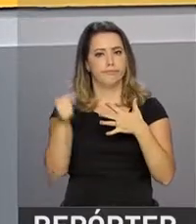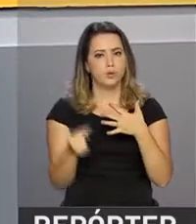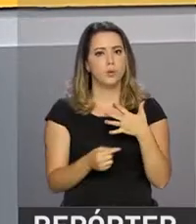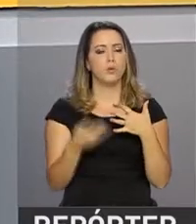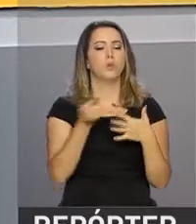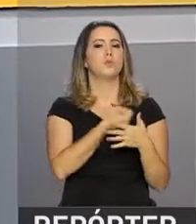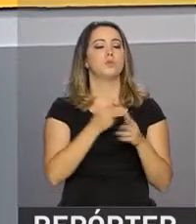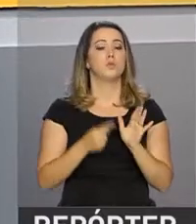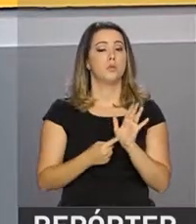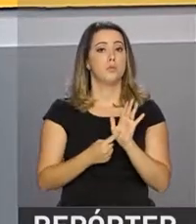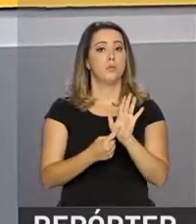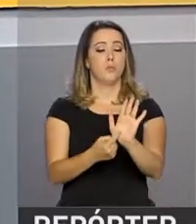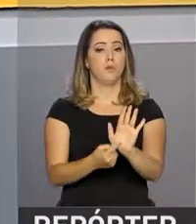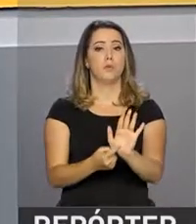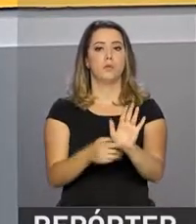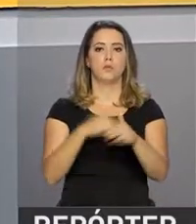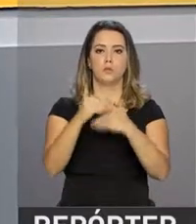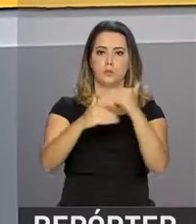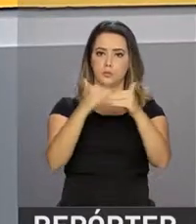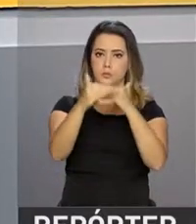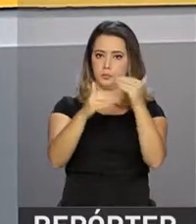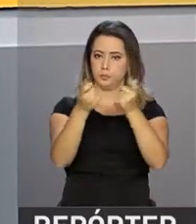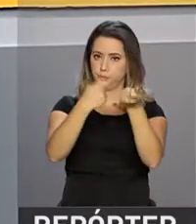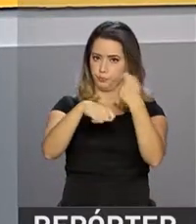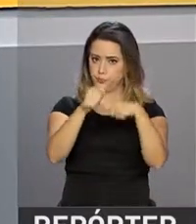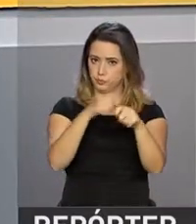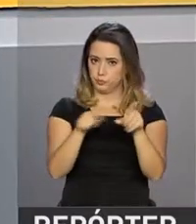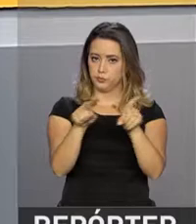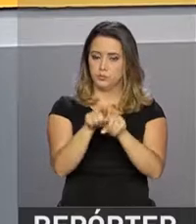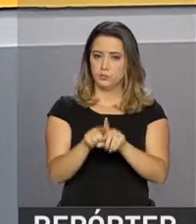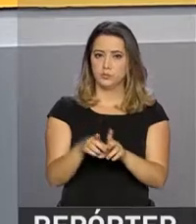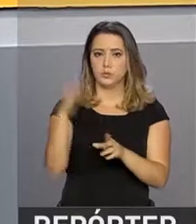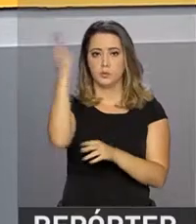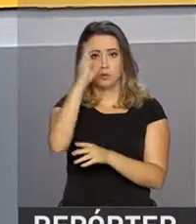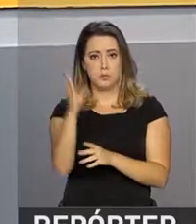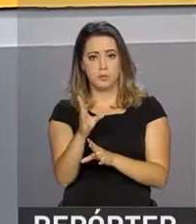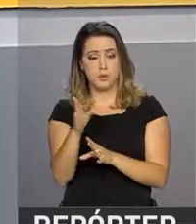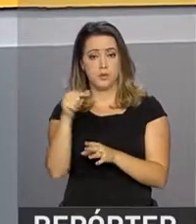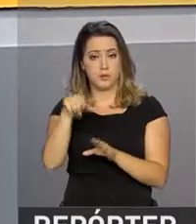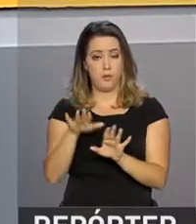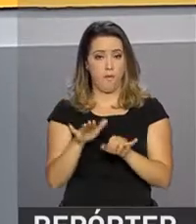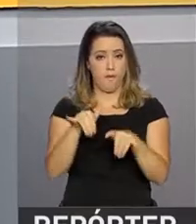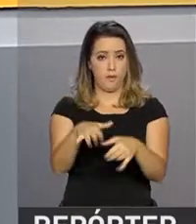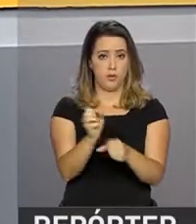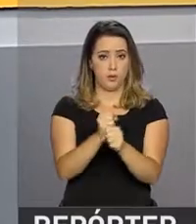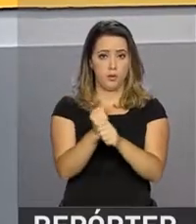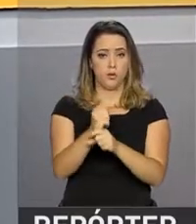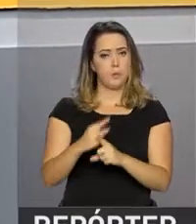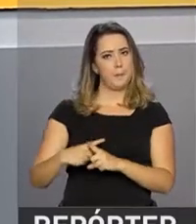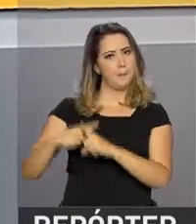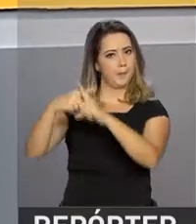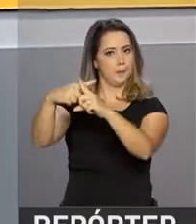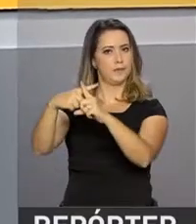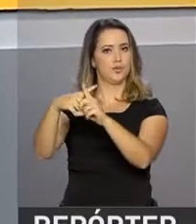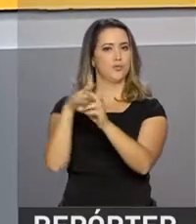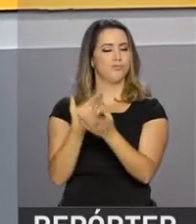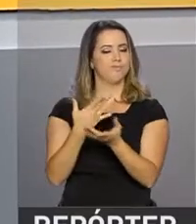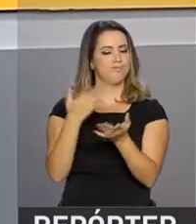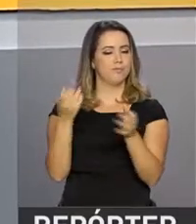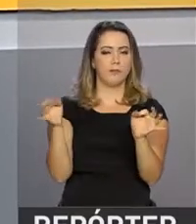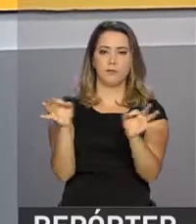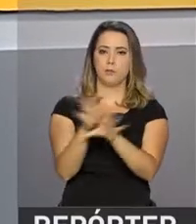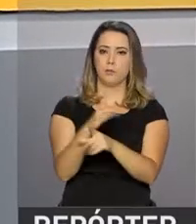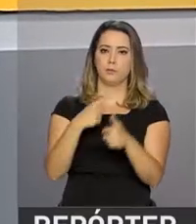mostram a retomada da economia brasileira e destacou que o país vai fechar o ano de 2017 no positivo deixando para